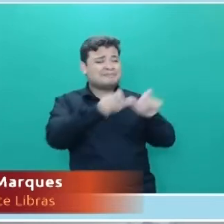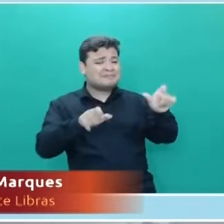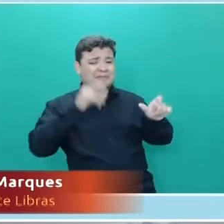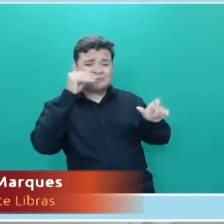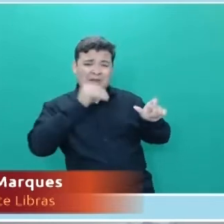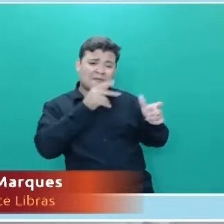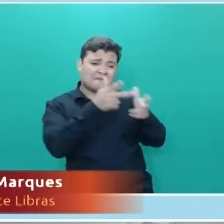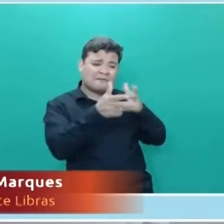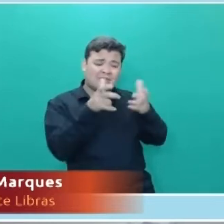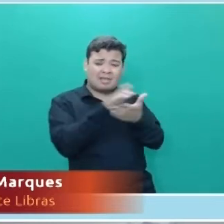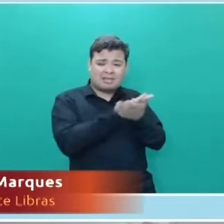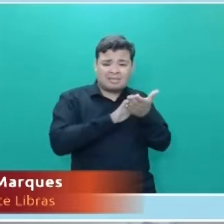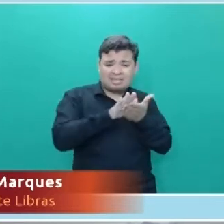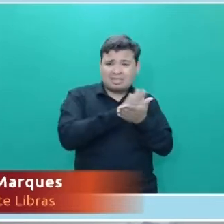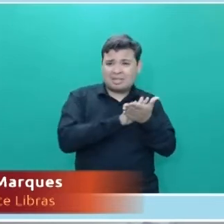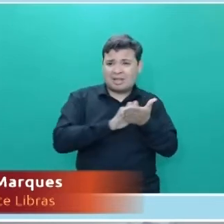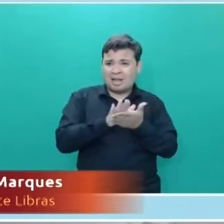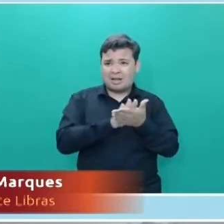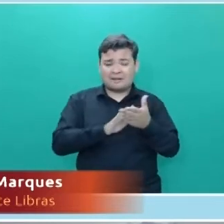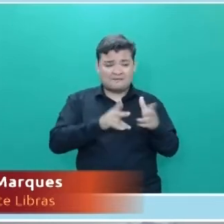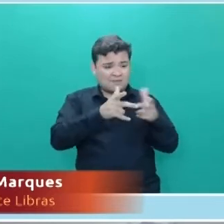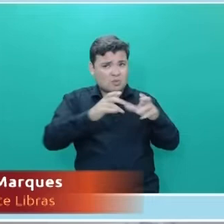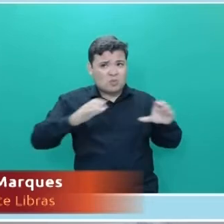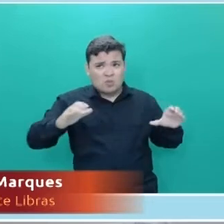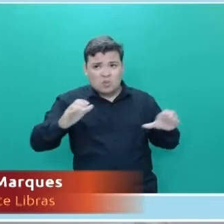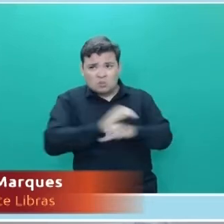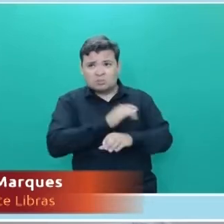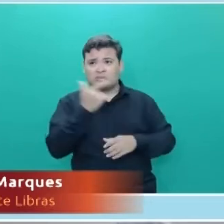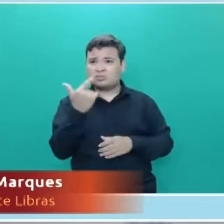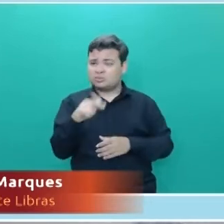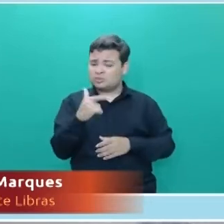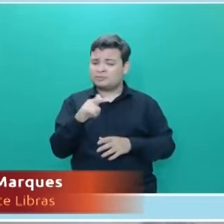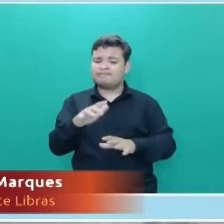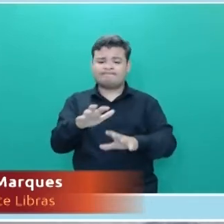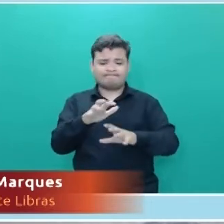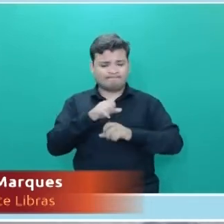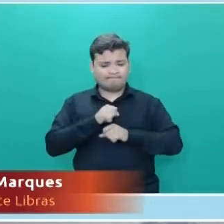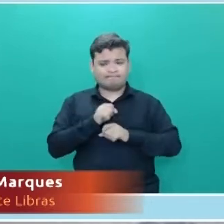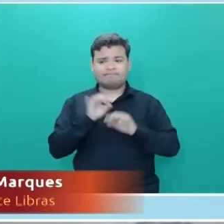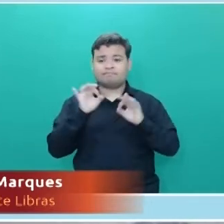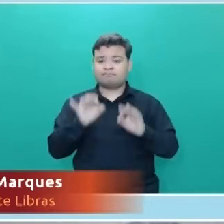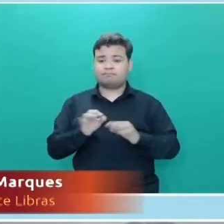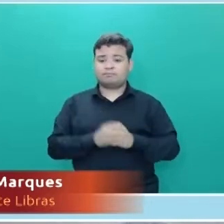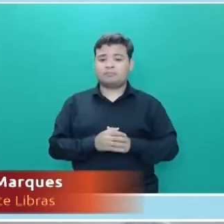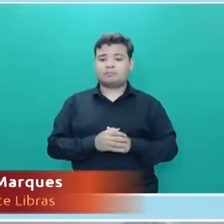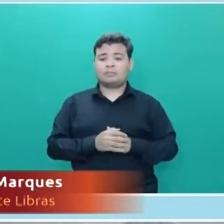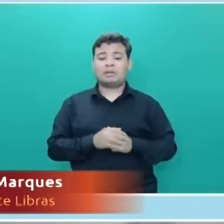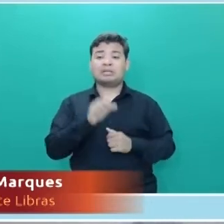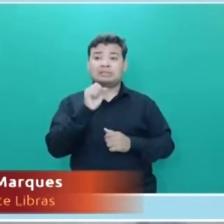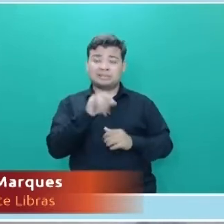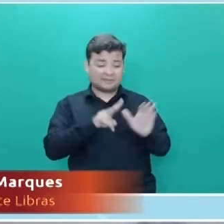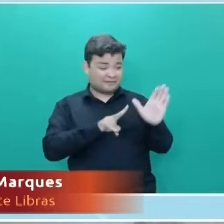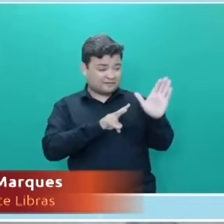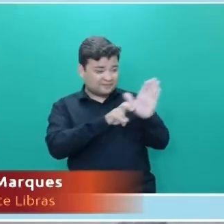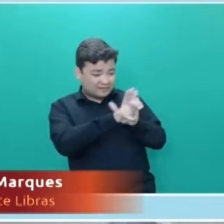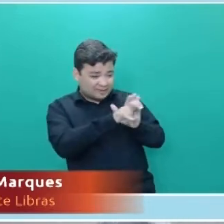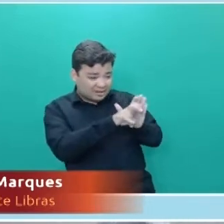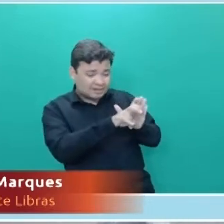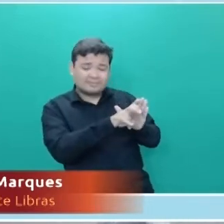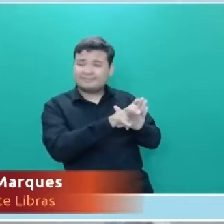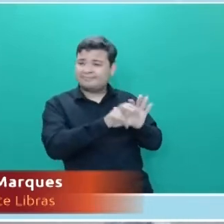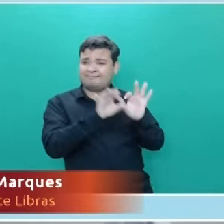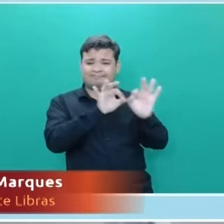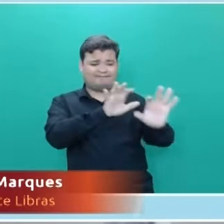sem o esquema de vacinação completa, que se deparar, se encontrar com esse vírus, fatalmente vai infectar